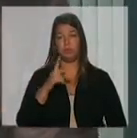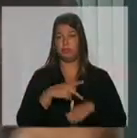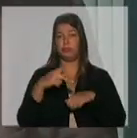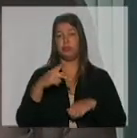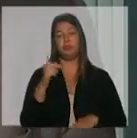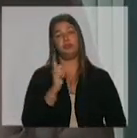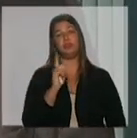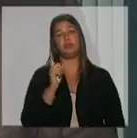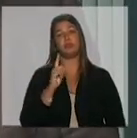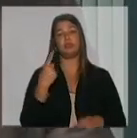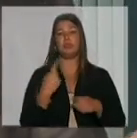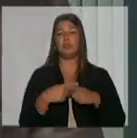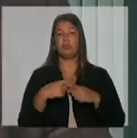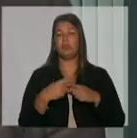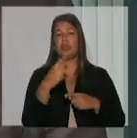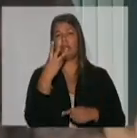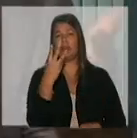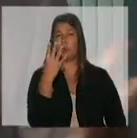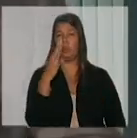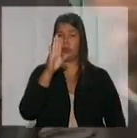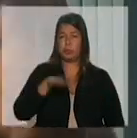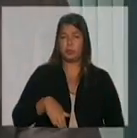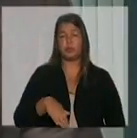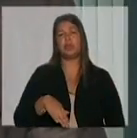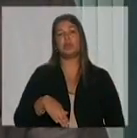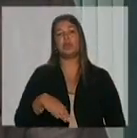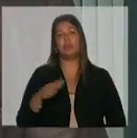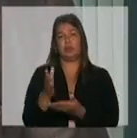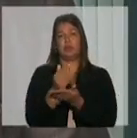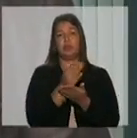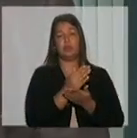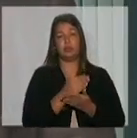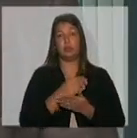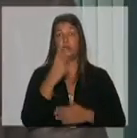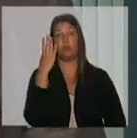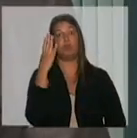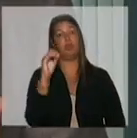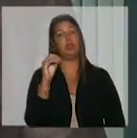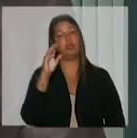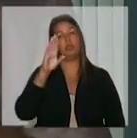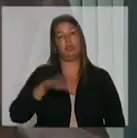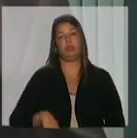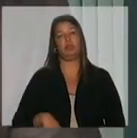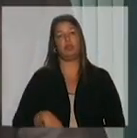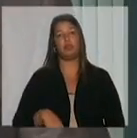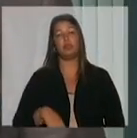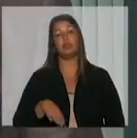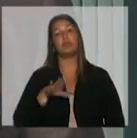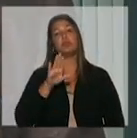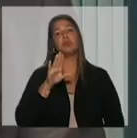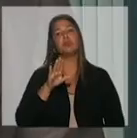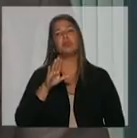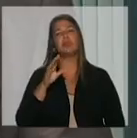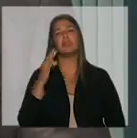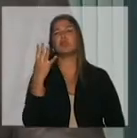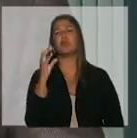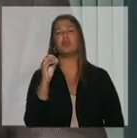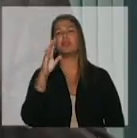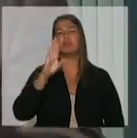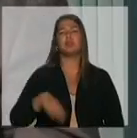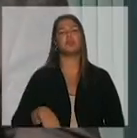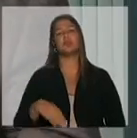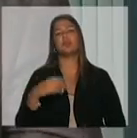importância não é só o petróleo, porque a gente viu que o petróleo cai 3, 4 bilhões na arrecadação. Nós caímos 40 praticamente.